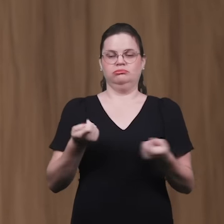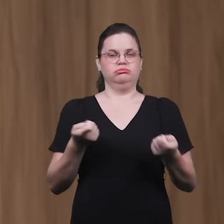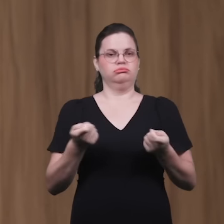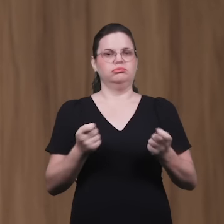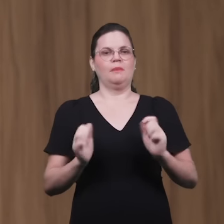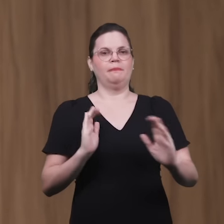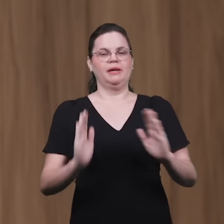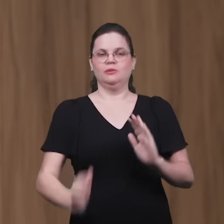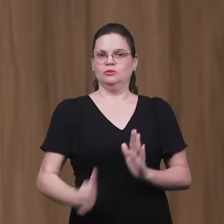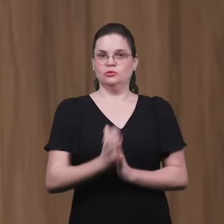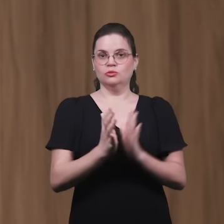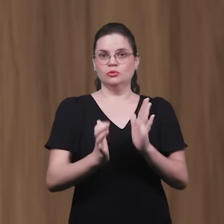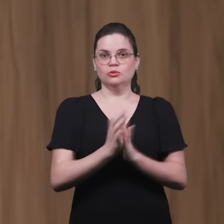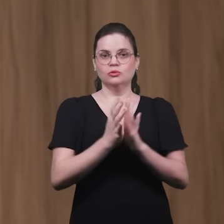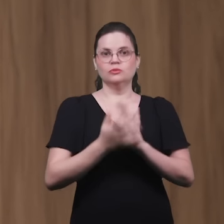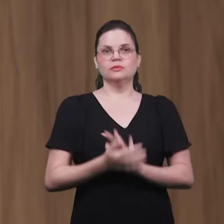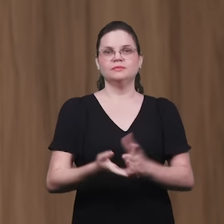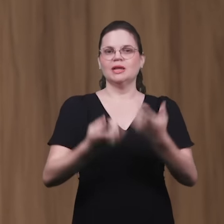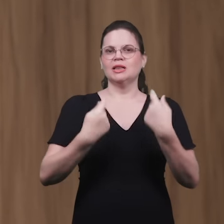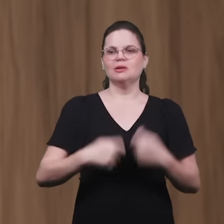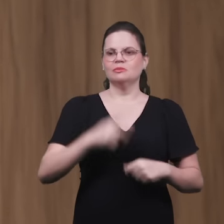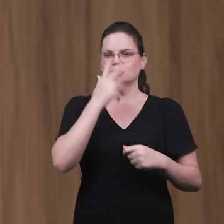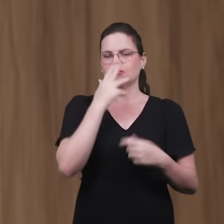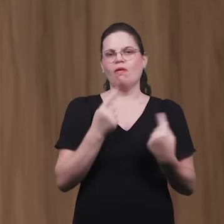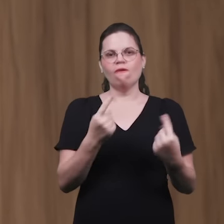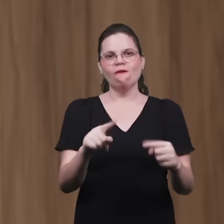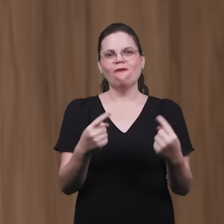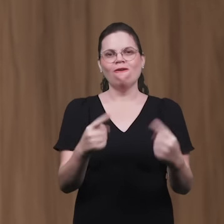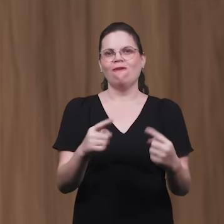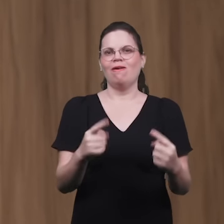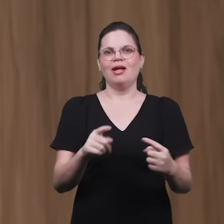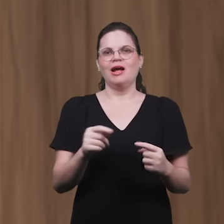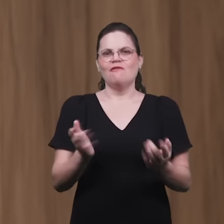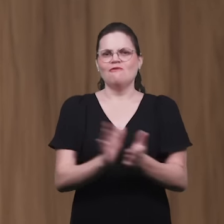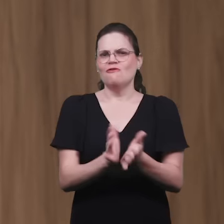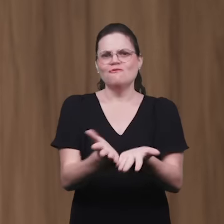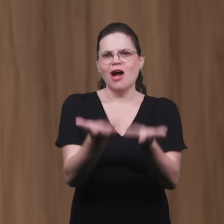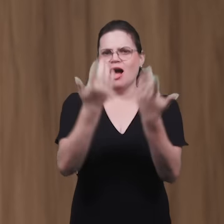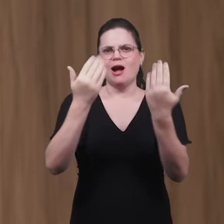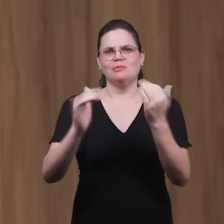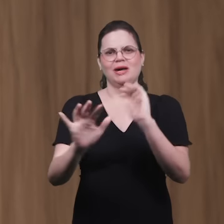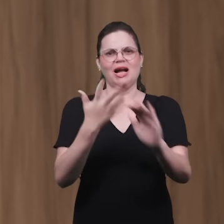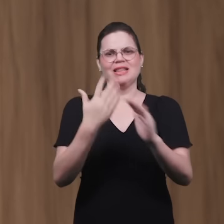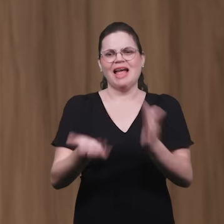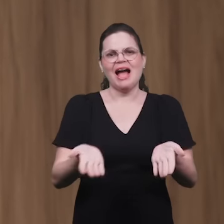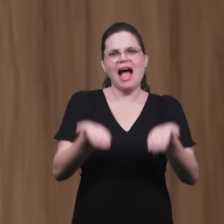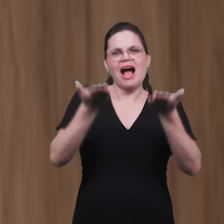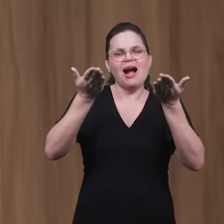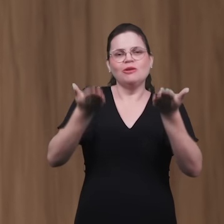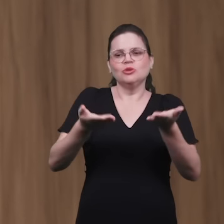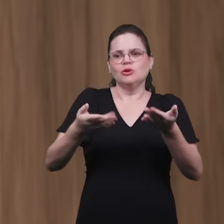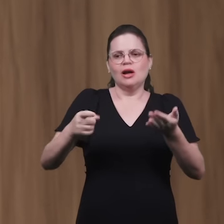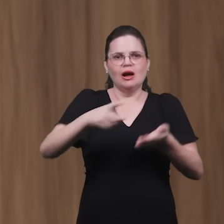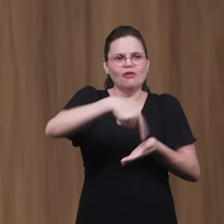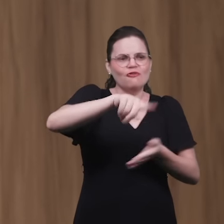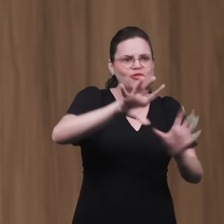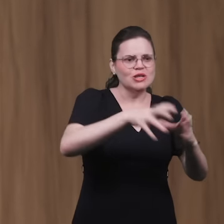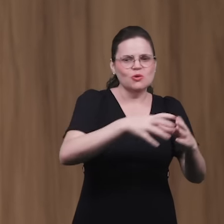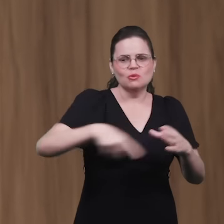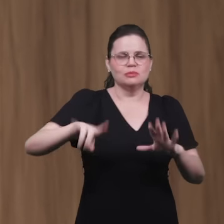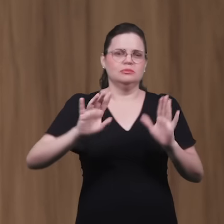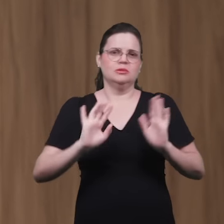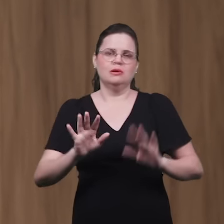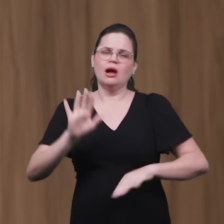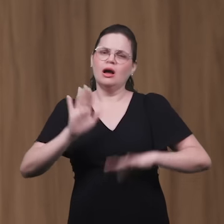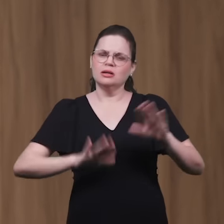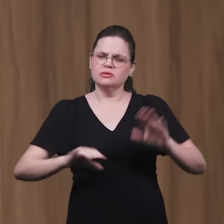louvor, ele não precisa provocar a comunhão. Irmão, vamos cantar mais alto, agora todo mundo cantando. Tudo bem, às